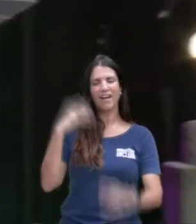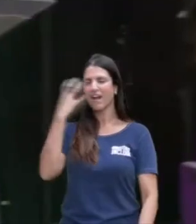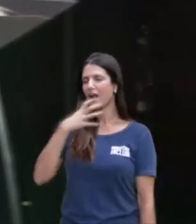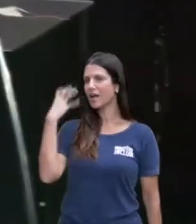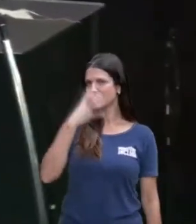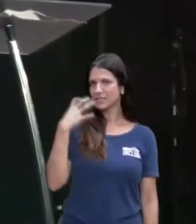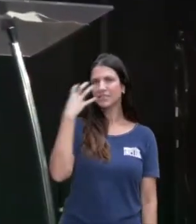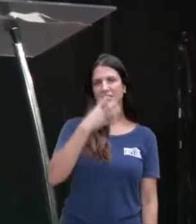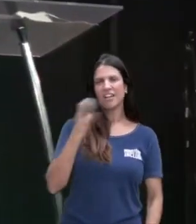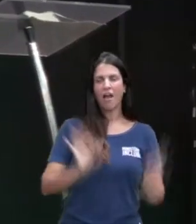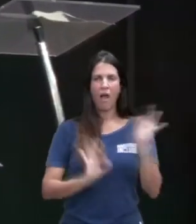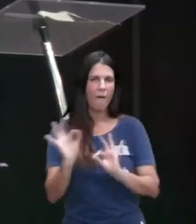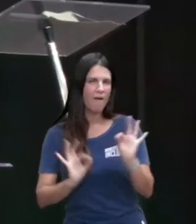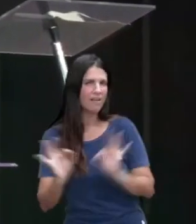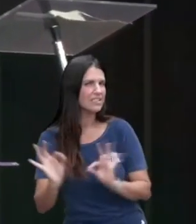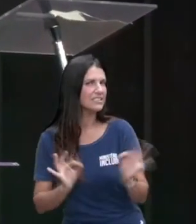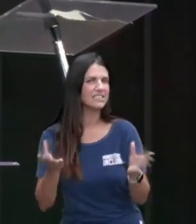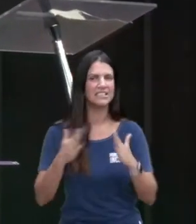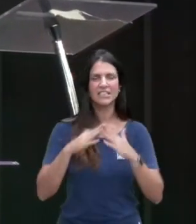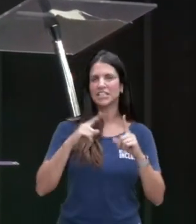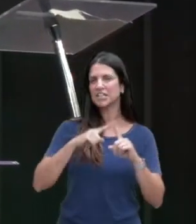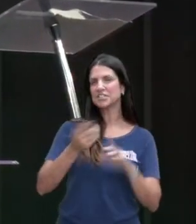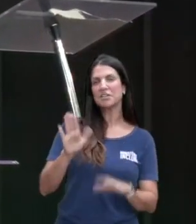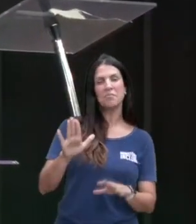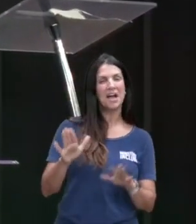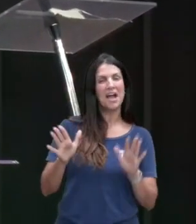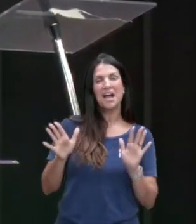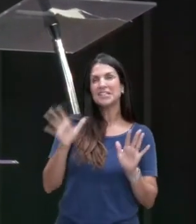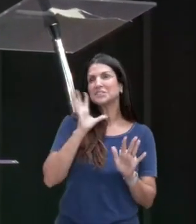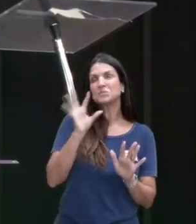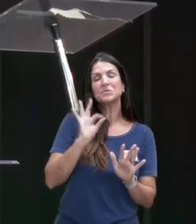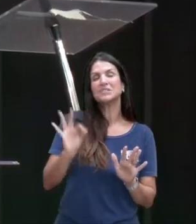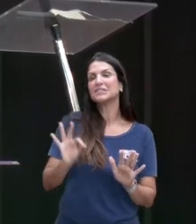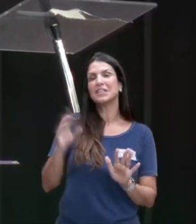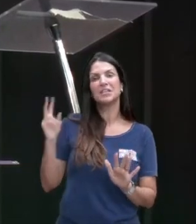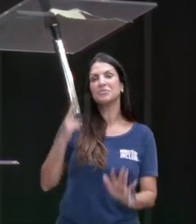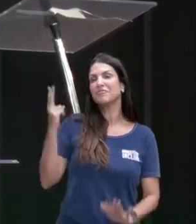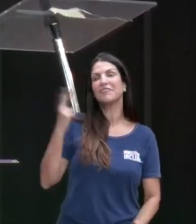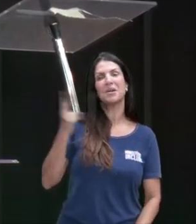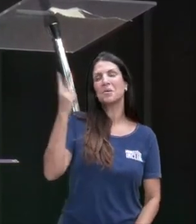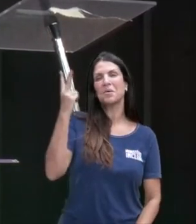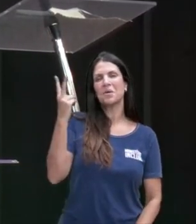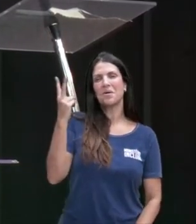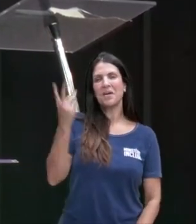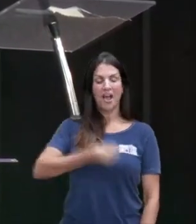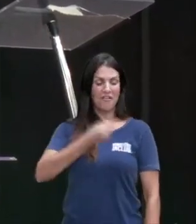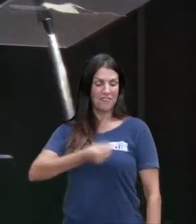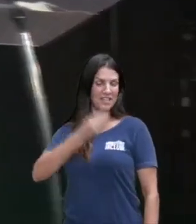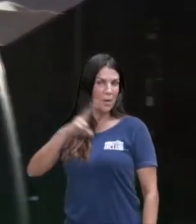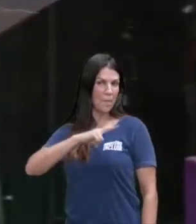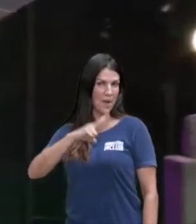igreja organiza na igreja mas ainda não sabe seu valor e na sua vida pessoal